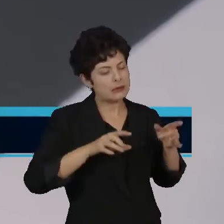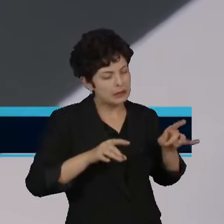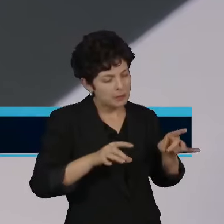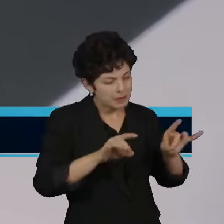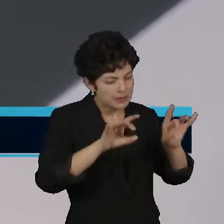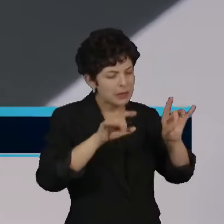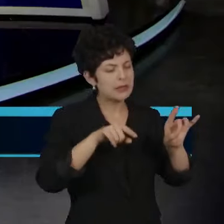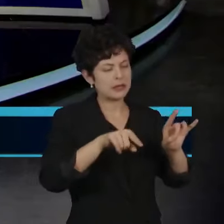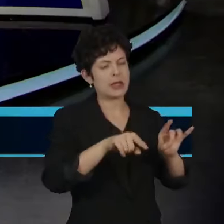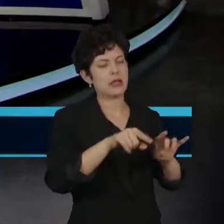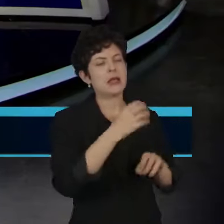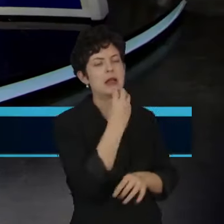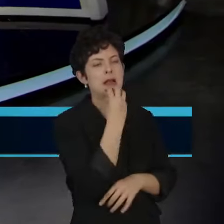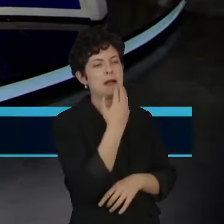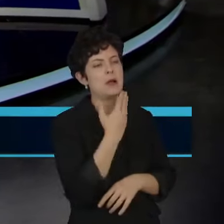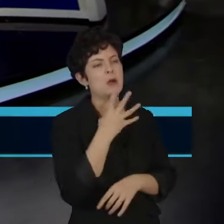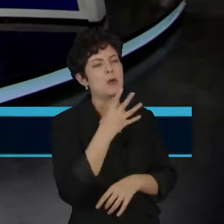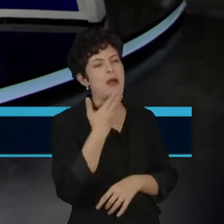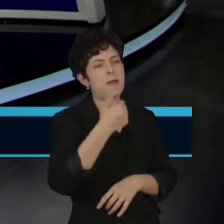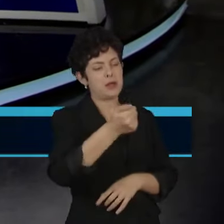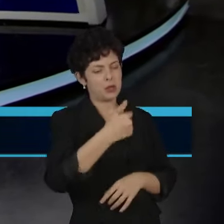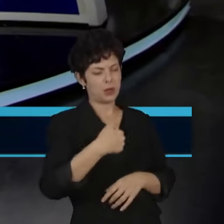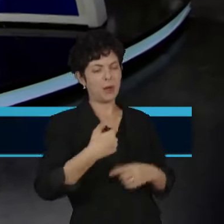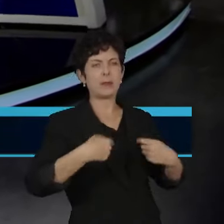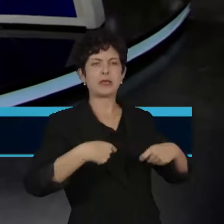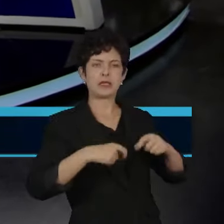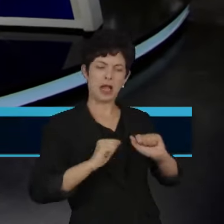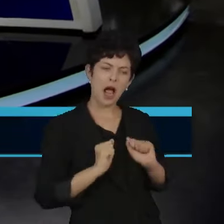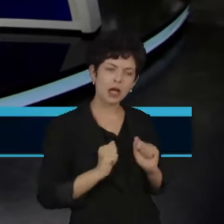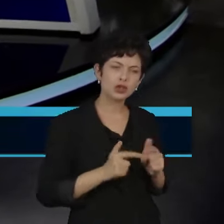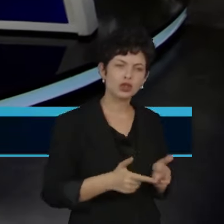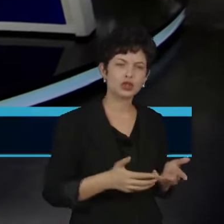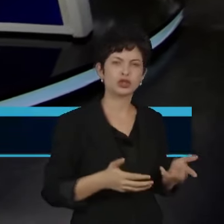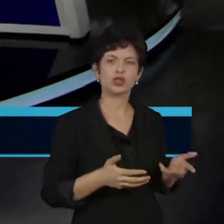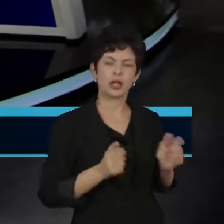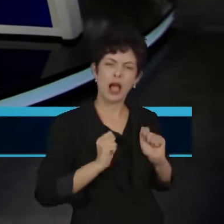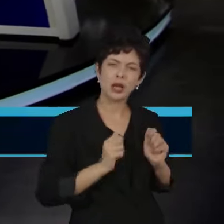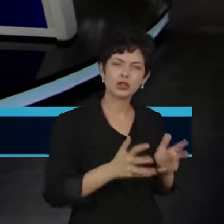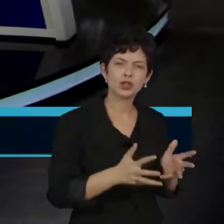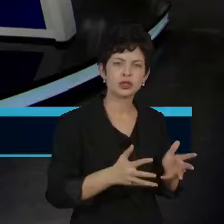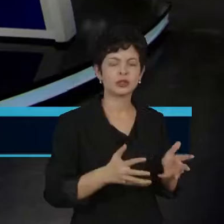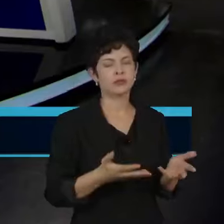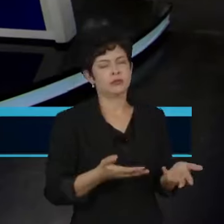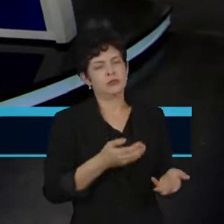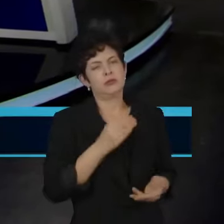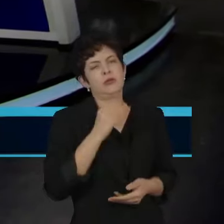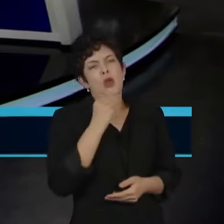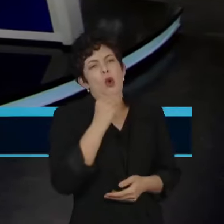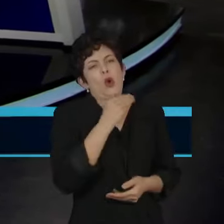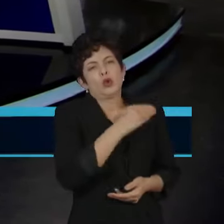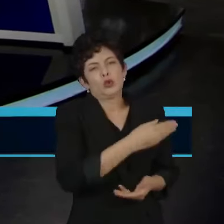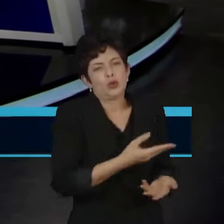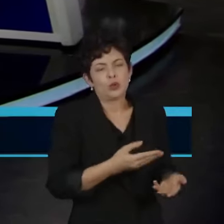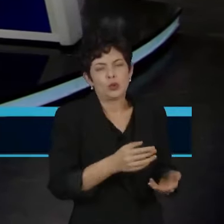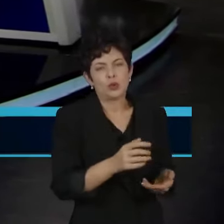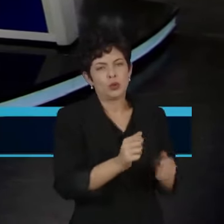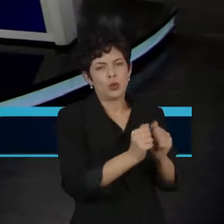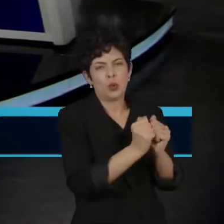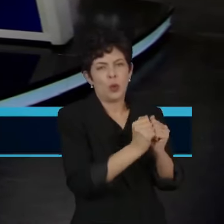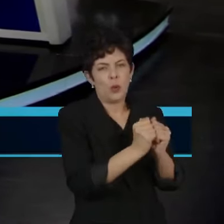esse tema melhor do que eu, mas acho que você tem que agir nesse momento, né? Porque senão, evidentemente, o preço do